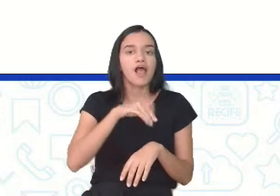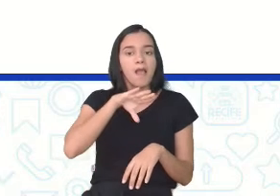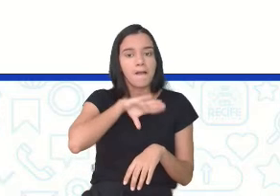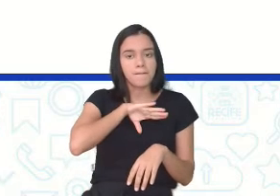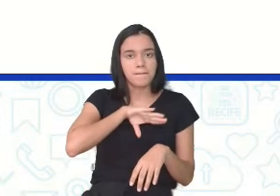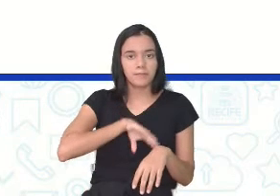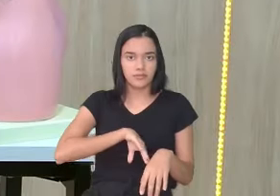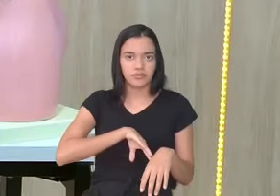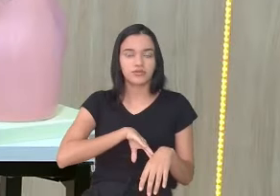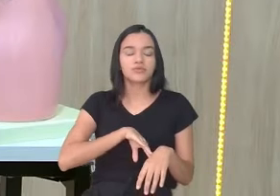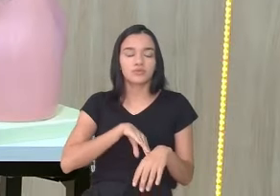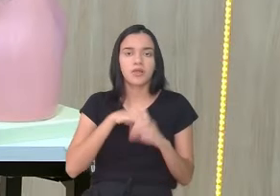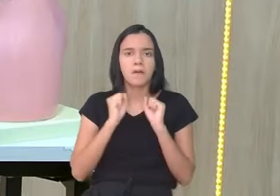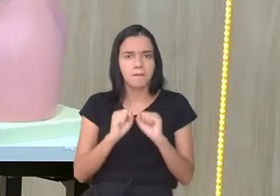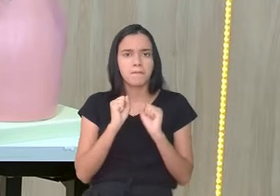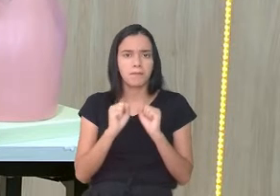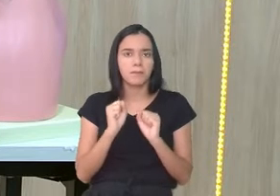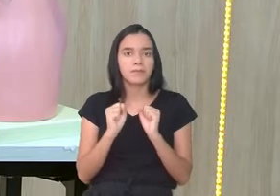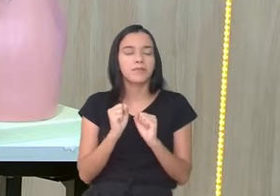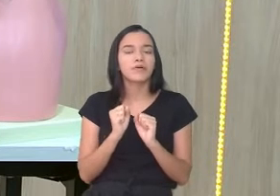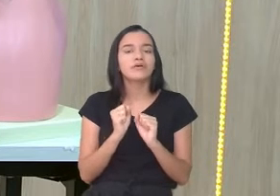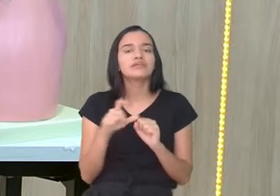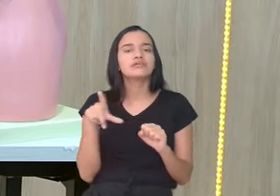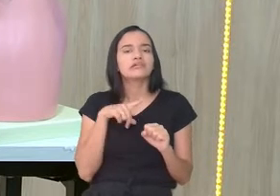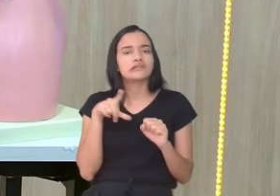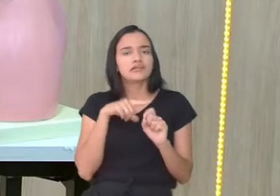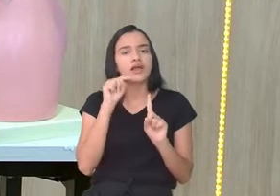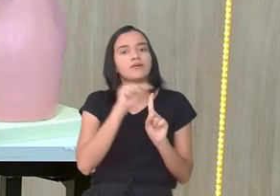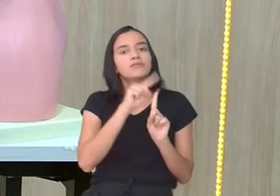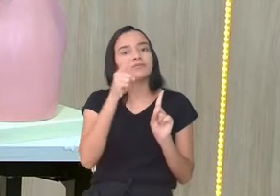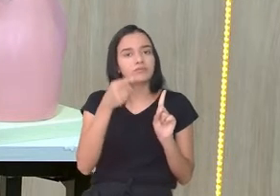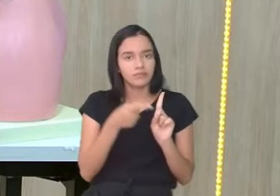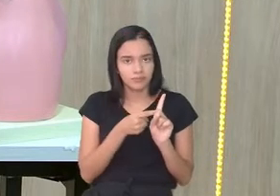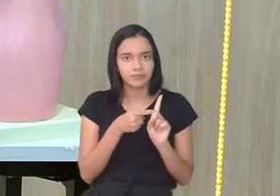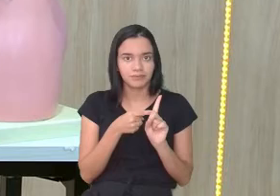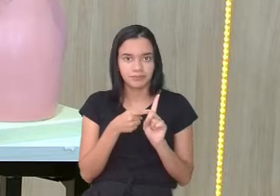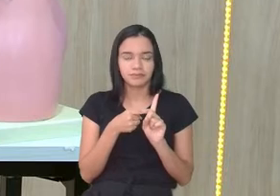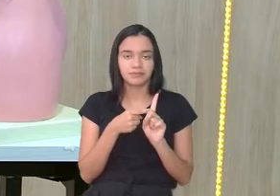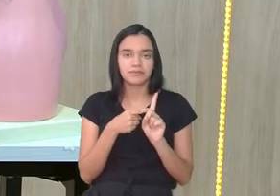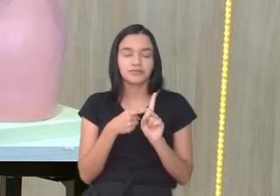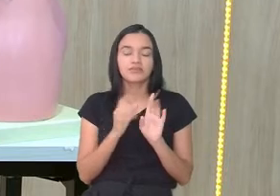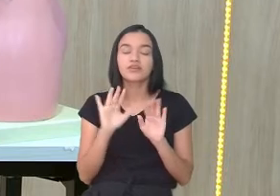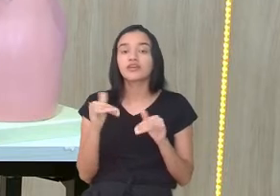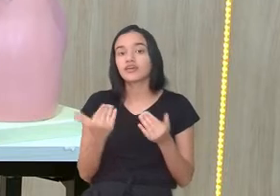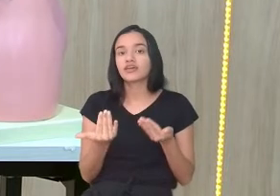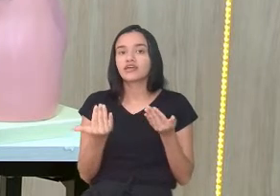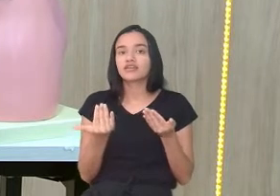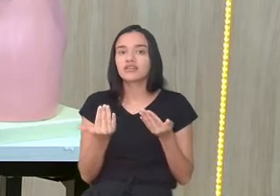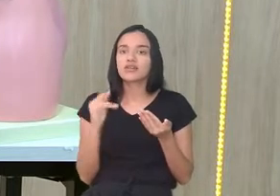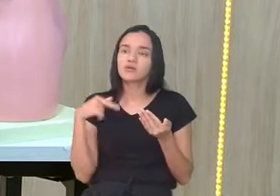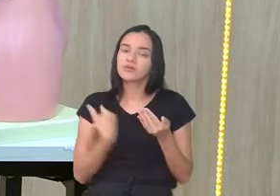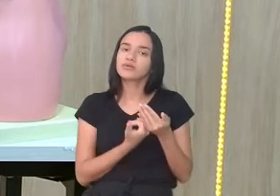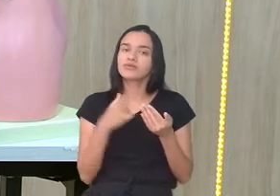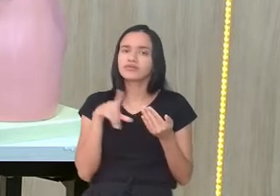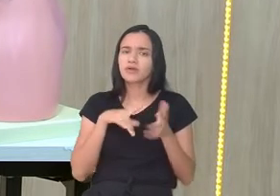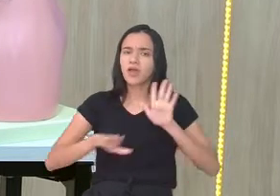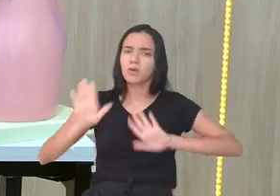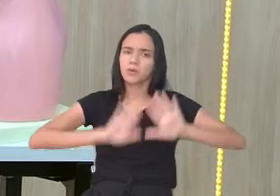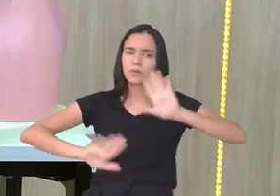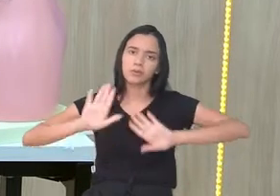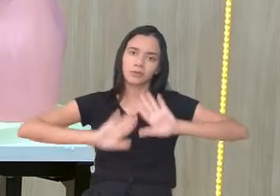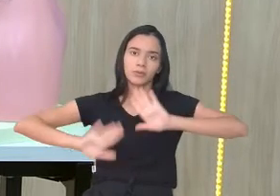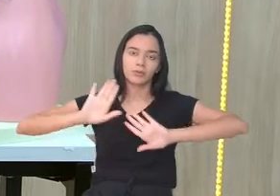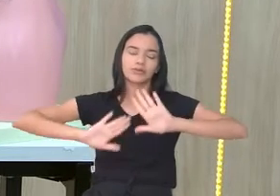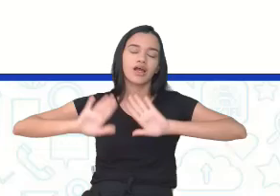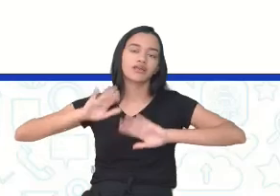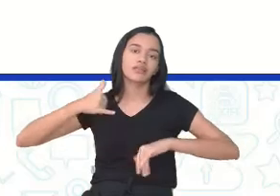menstruando, ela vai poder reproduzir, vai poder gerar filhos. Então, a gente tem que ter cuidado da questão